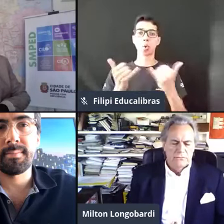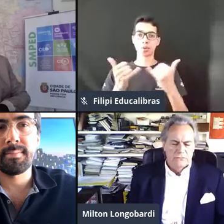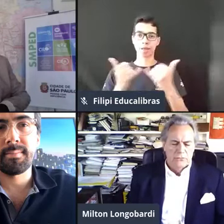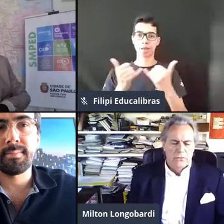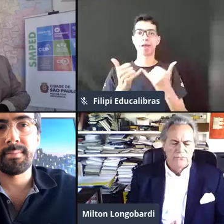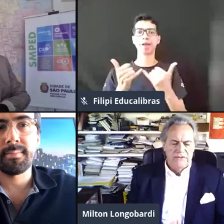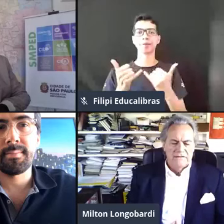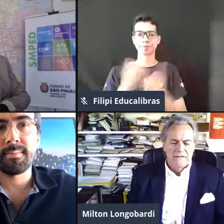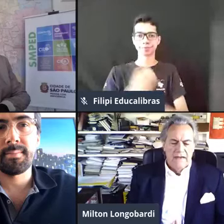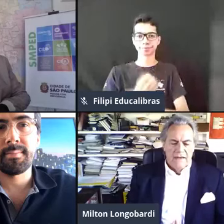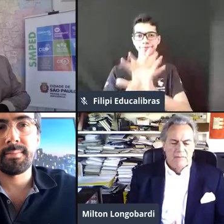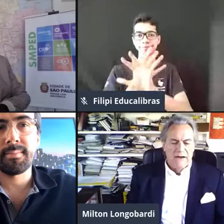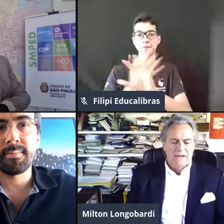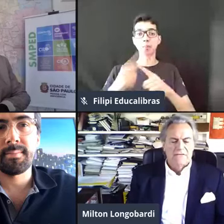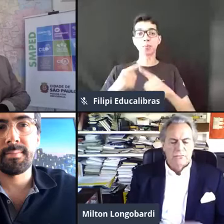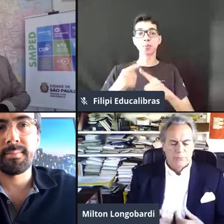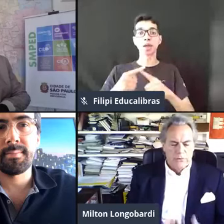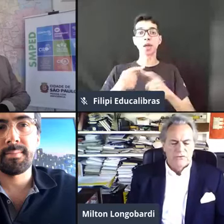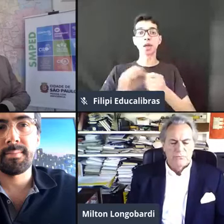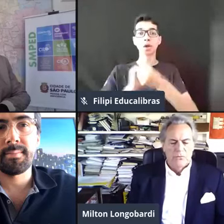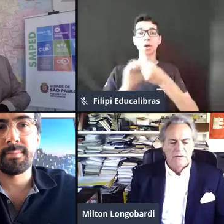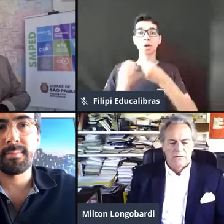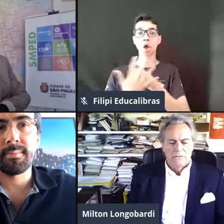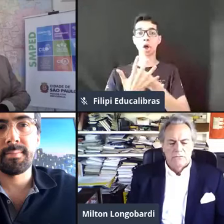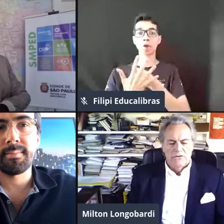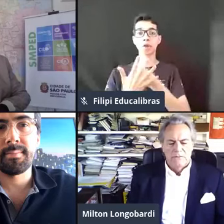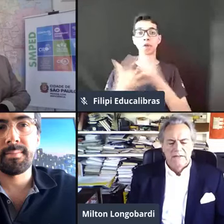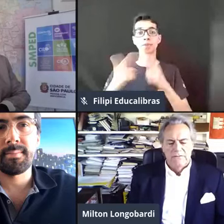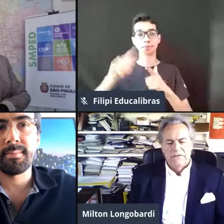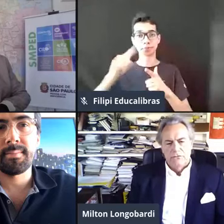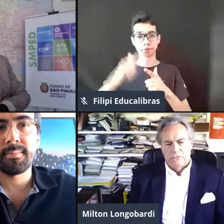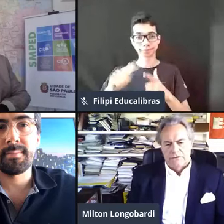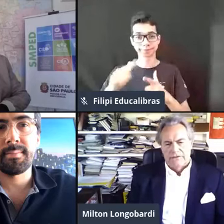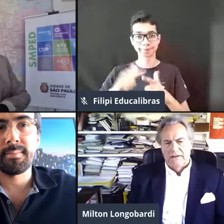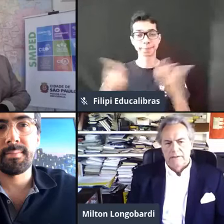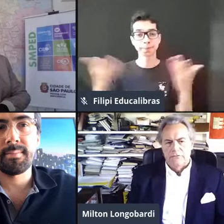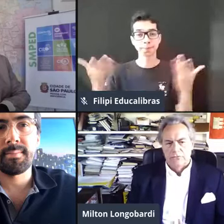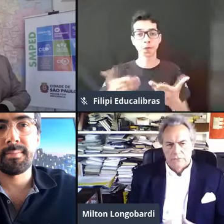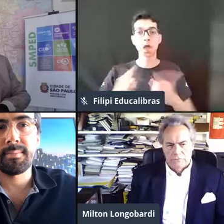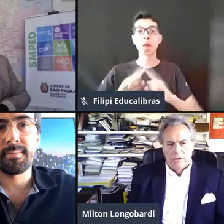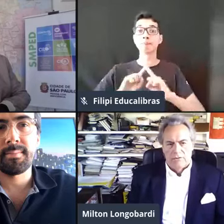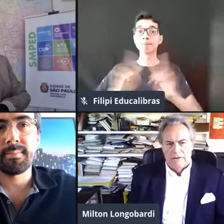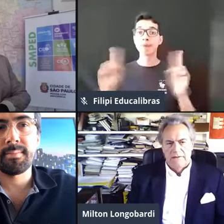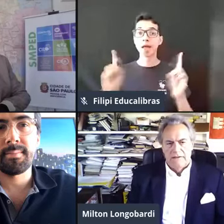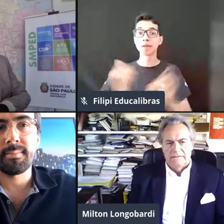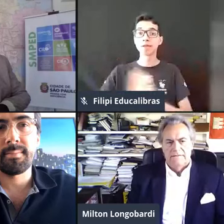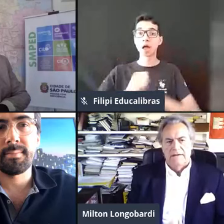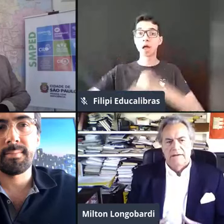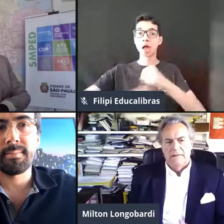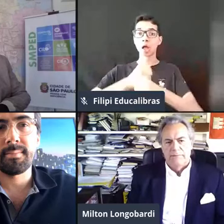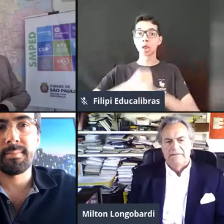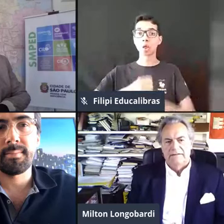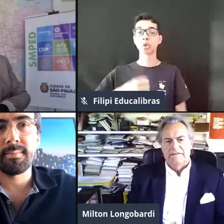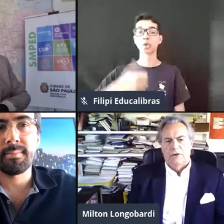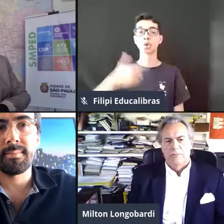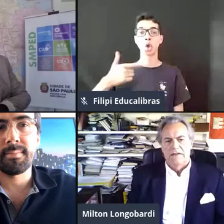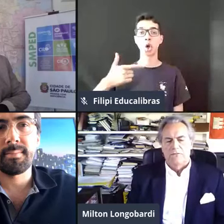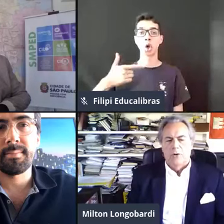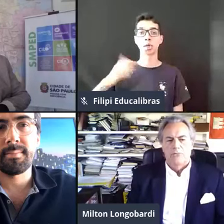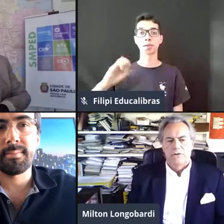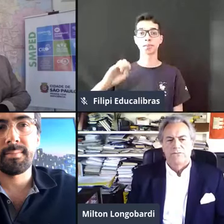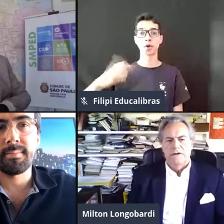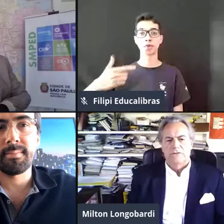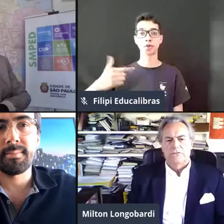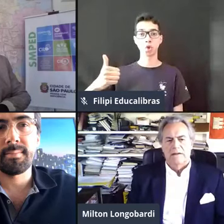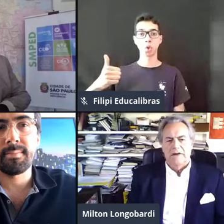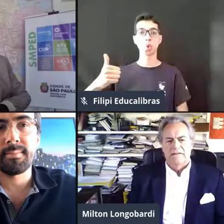dificuldades do Covid, mas o próximo ano, 2021, nós estaremos novamente presencialmente,